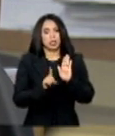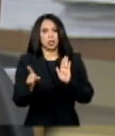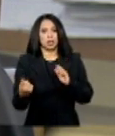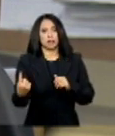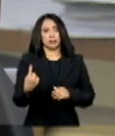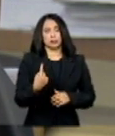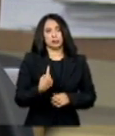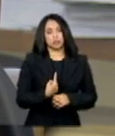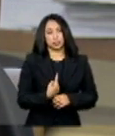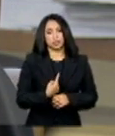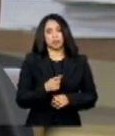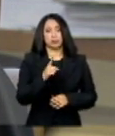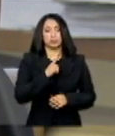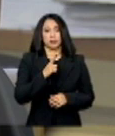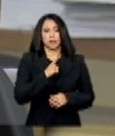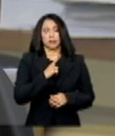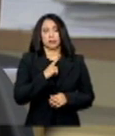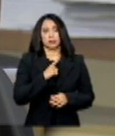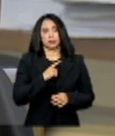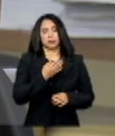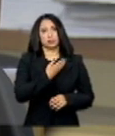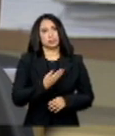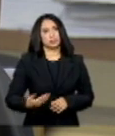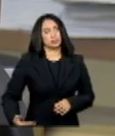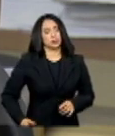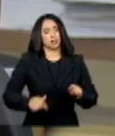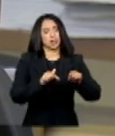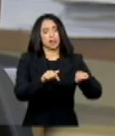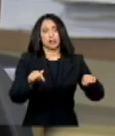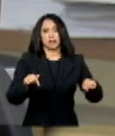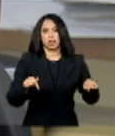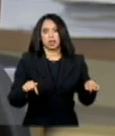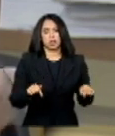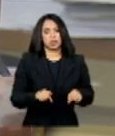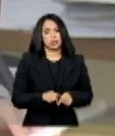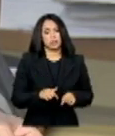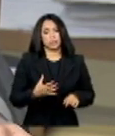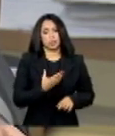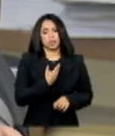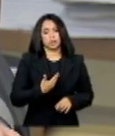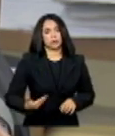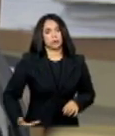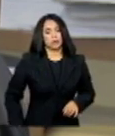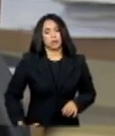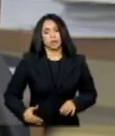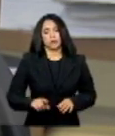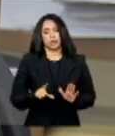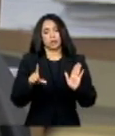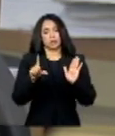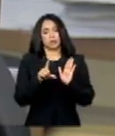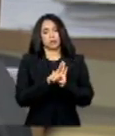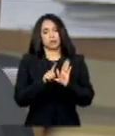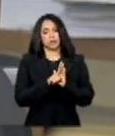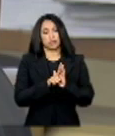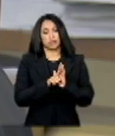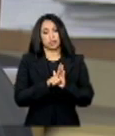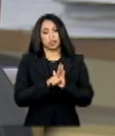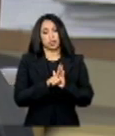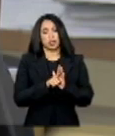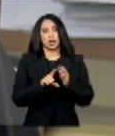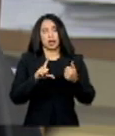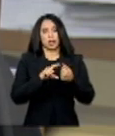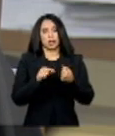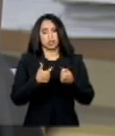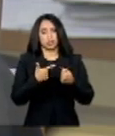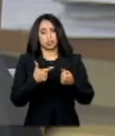estar nos logradouros públicos espaço comunitário ressalvadas as restrições legais artigo 230